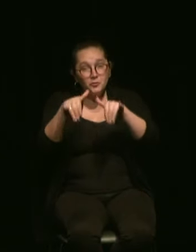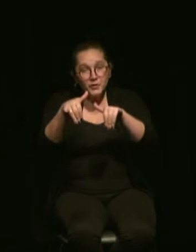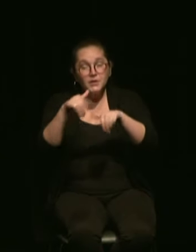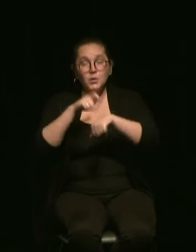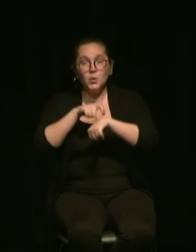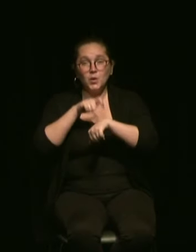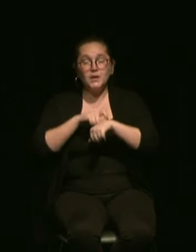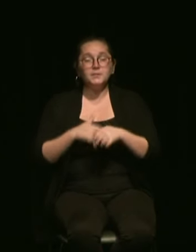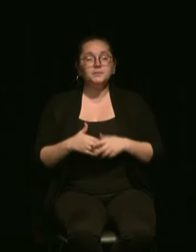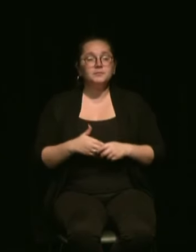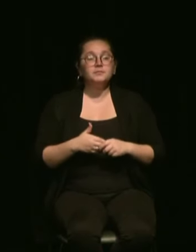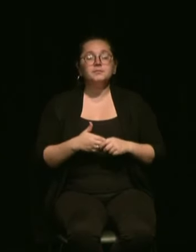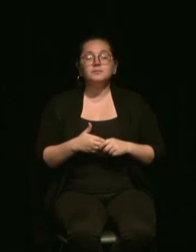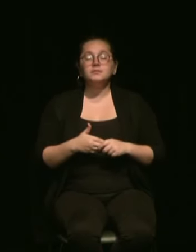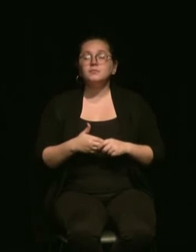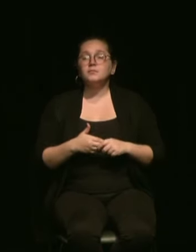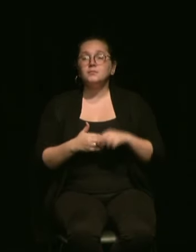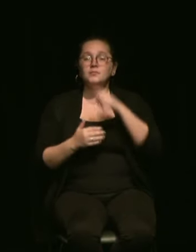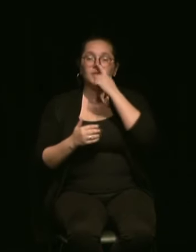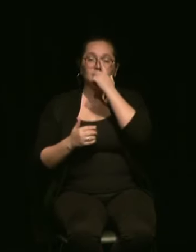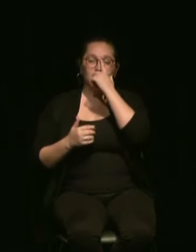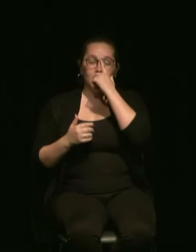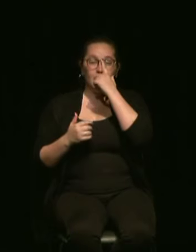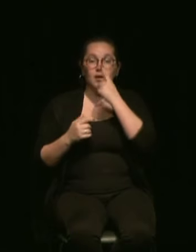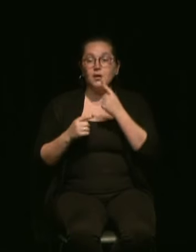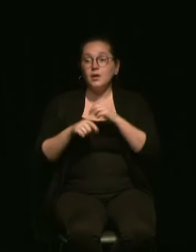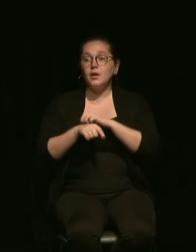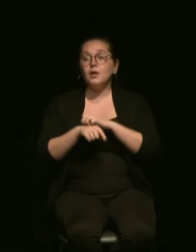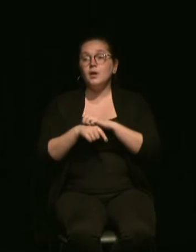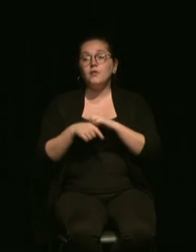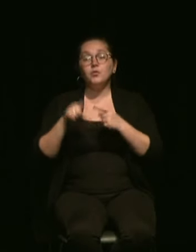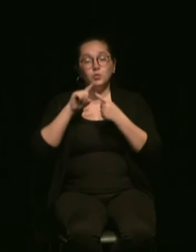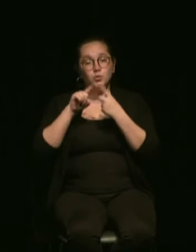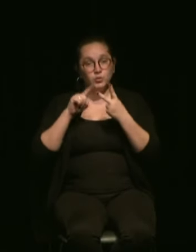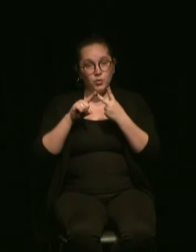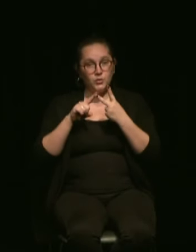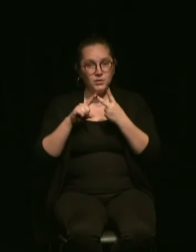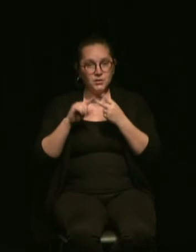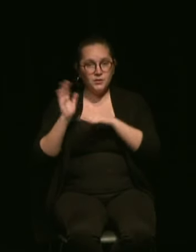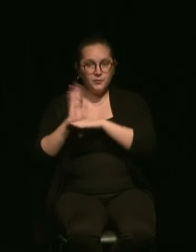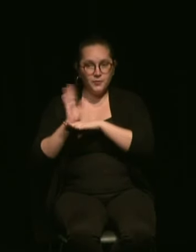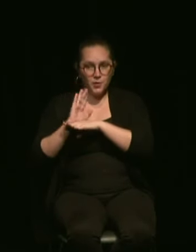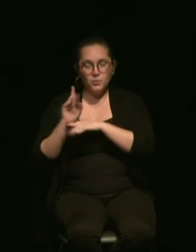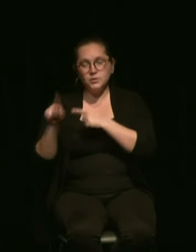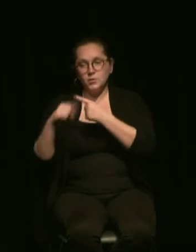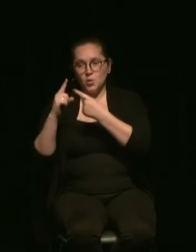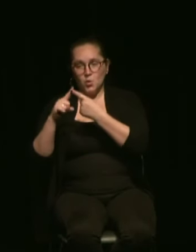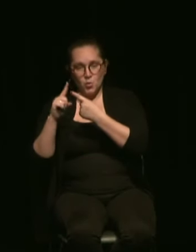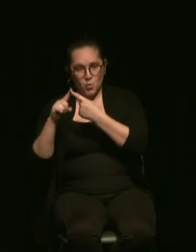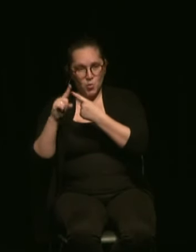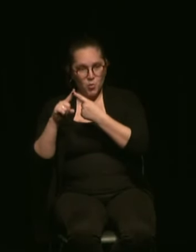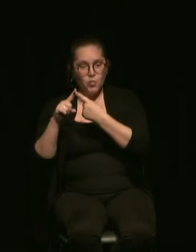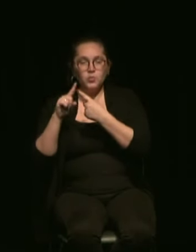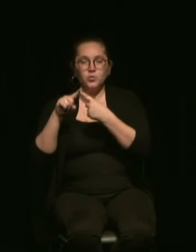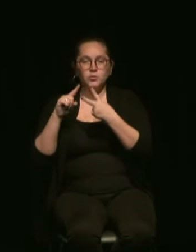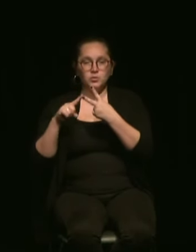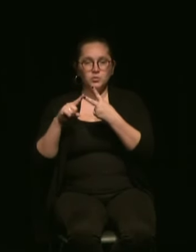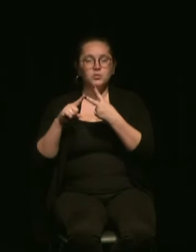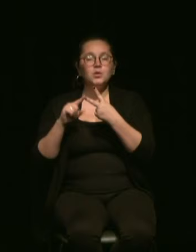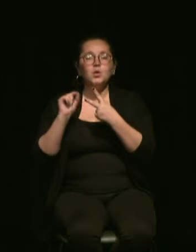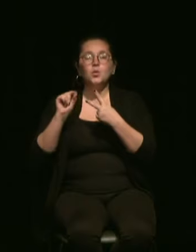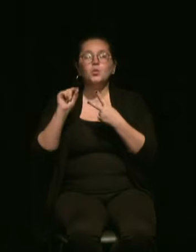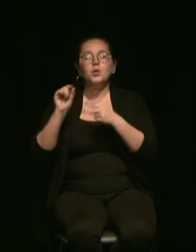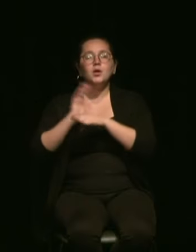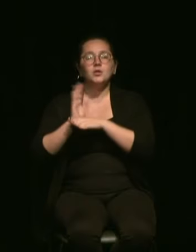terminar, eu vou aqui abrir dois filmes que você não falou muito. Tem uma pergunta, duas perguntas em